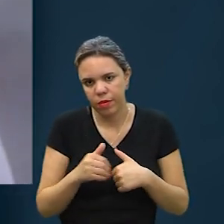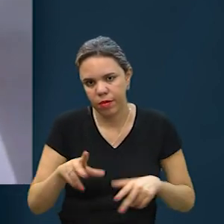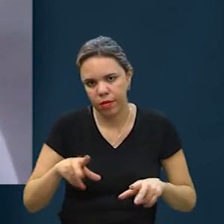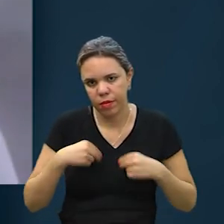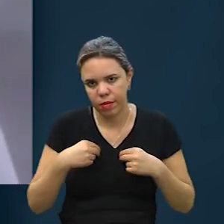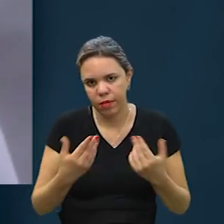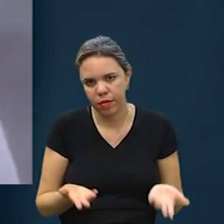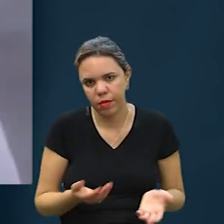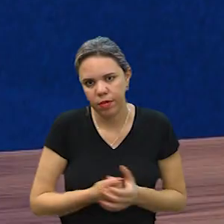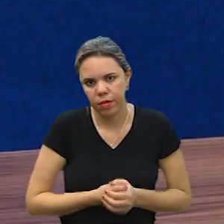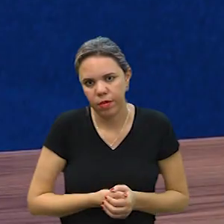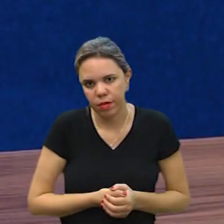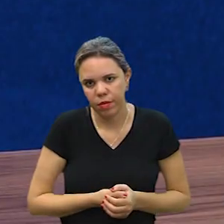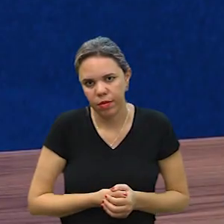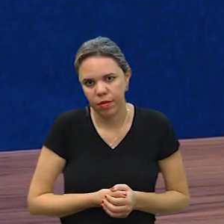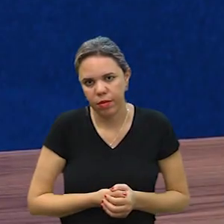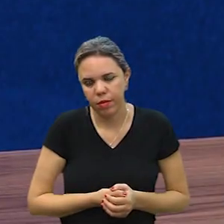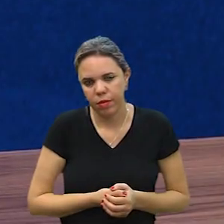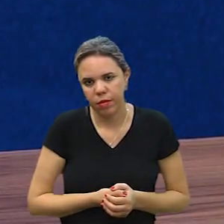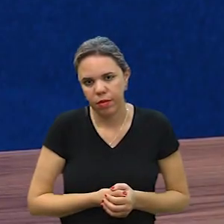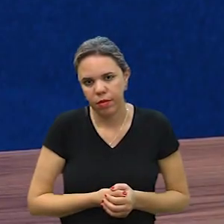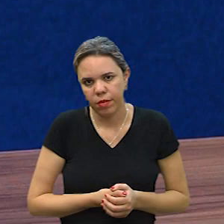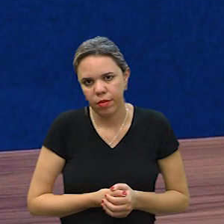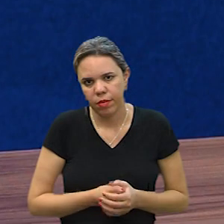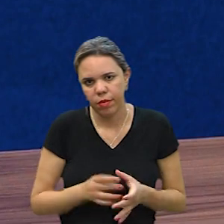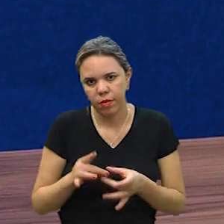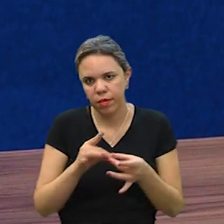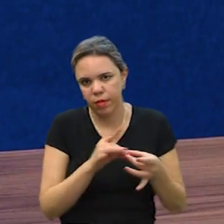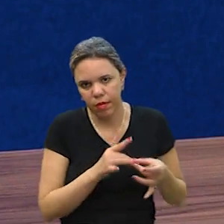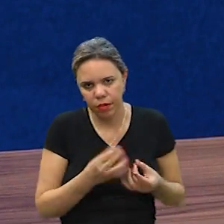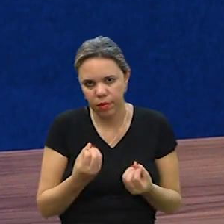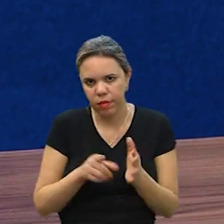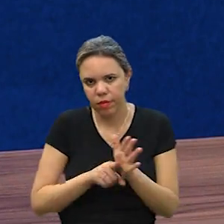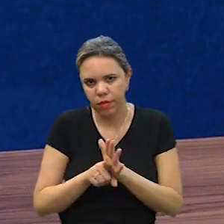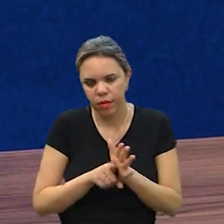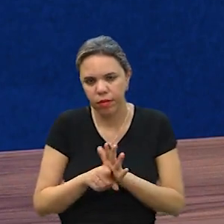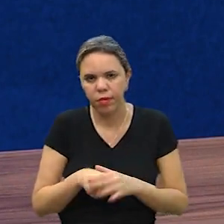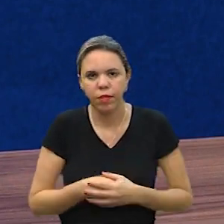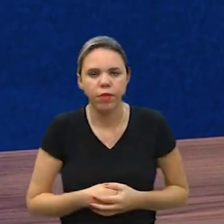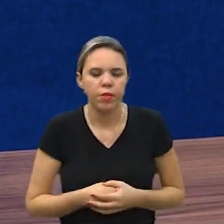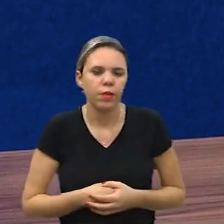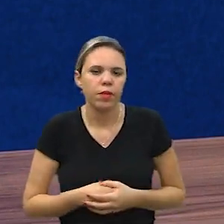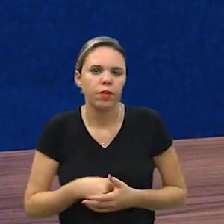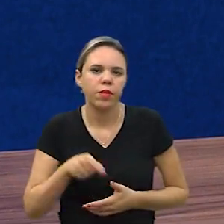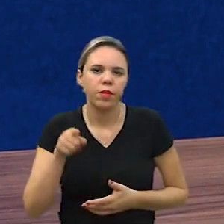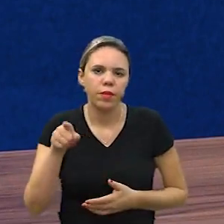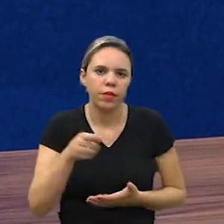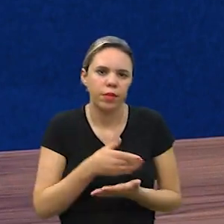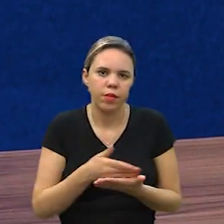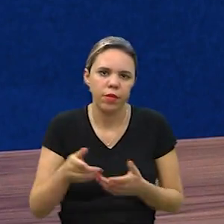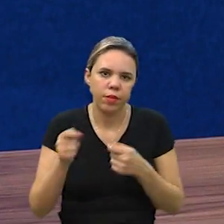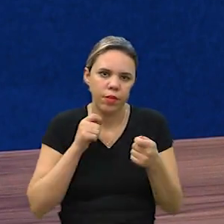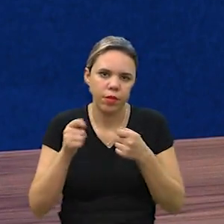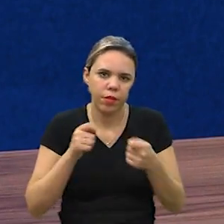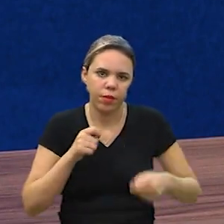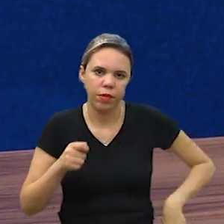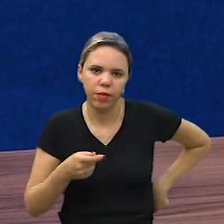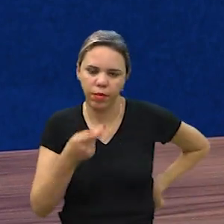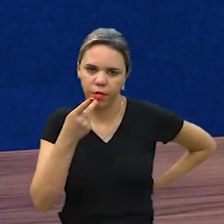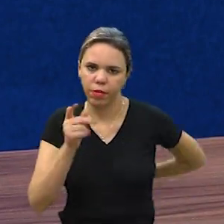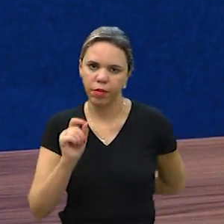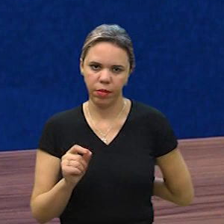que ele merece. Odair, eu vou juntar algumas informações aqui. Você, no início da